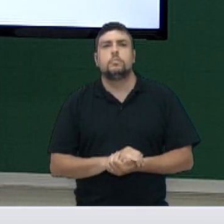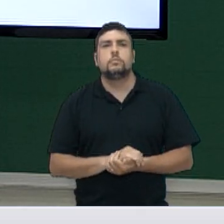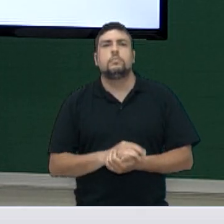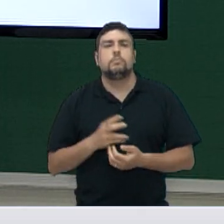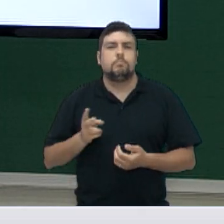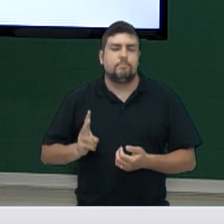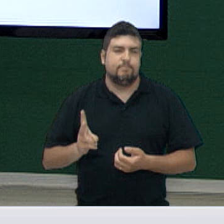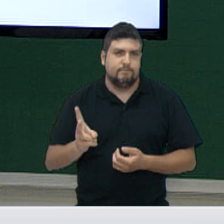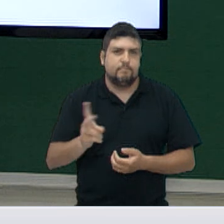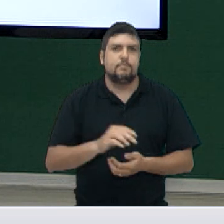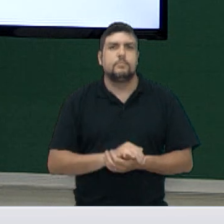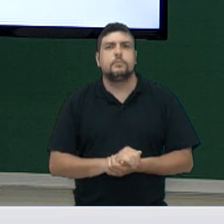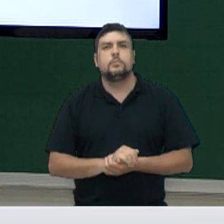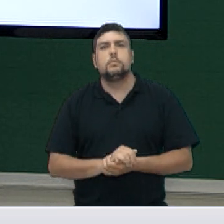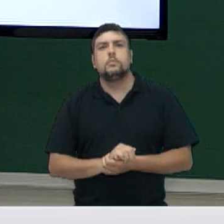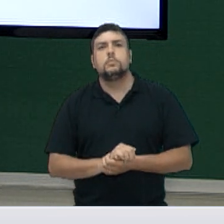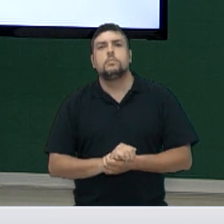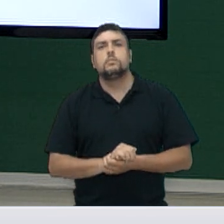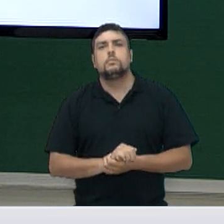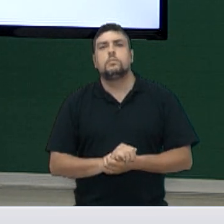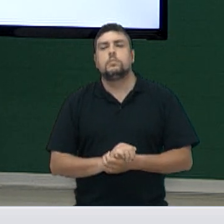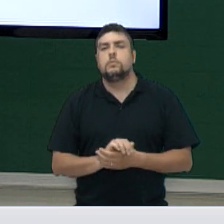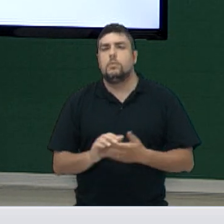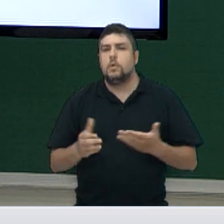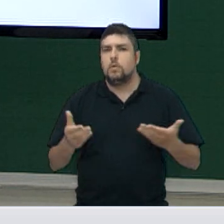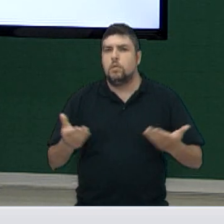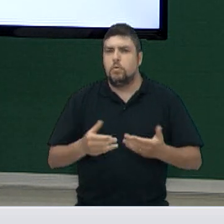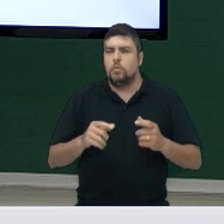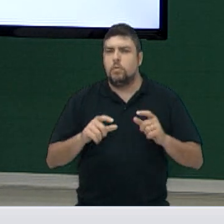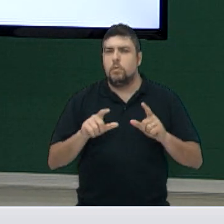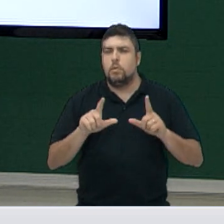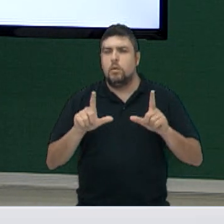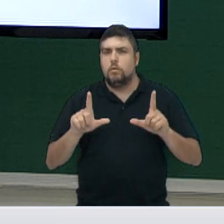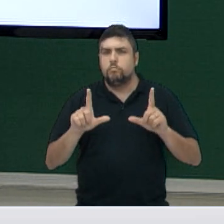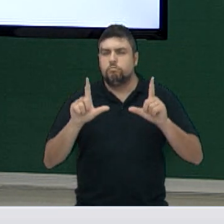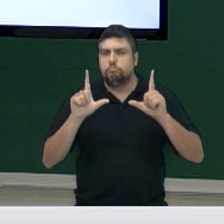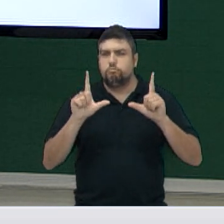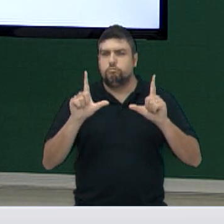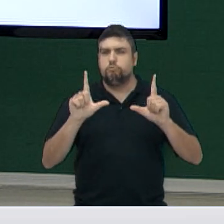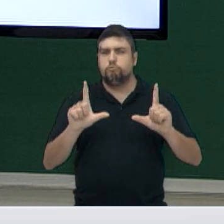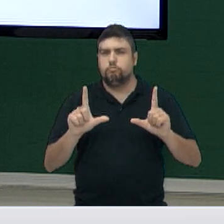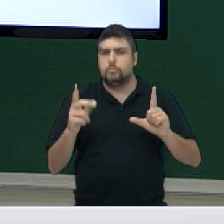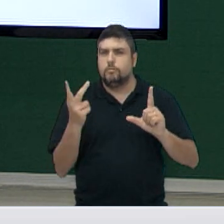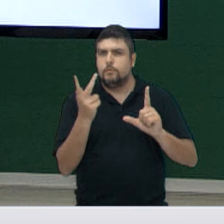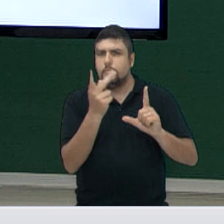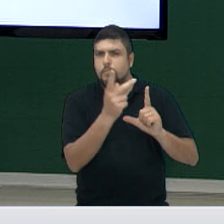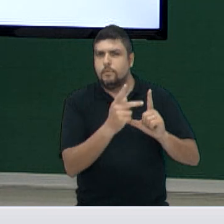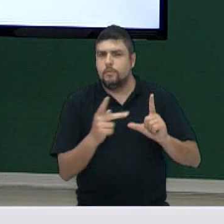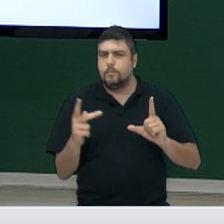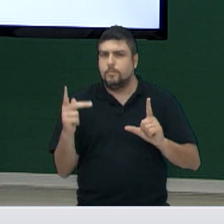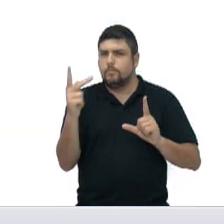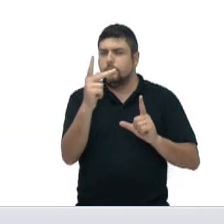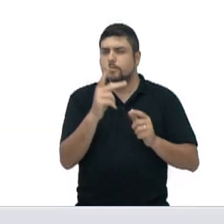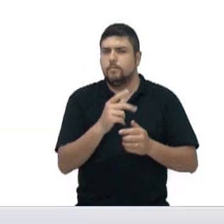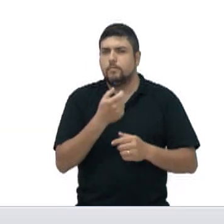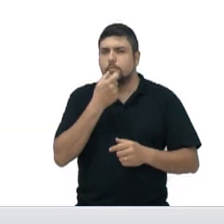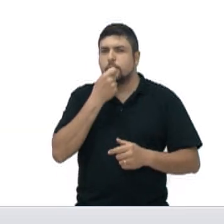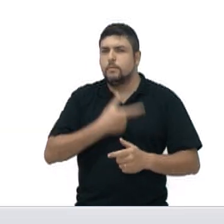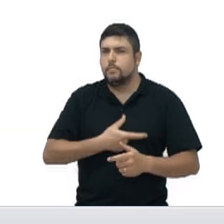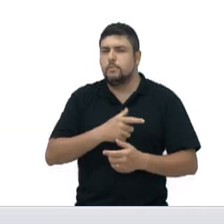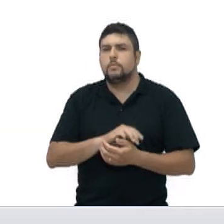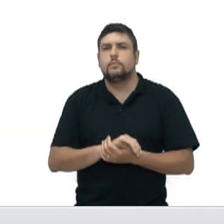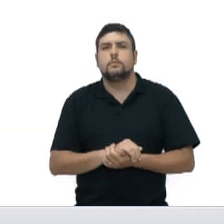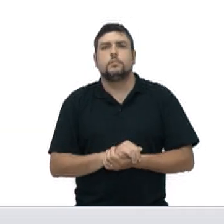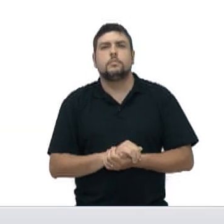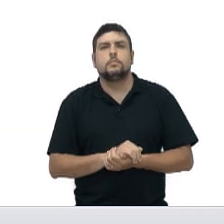continuar? Agora nós temos uma charge. Essa é para você pensar aqui junto comigo.